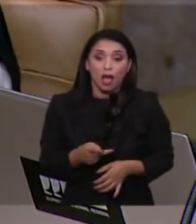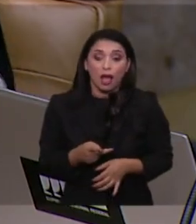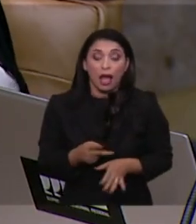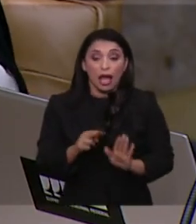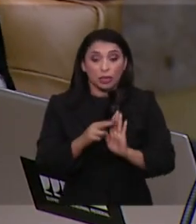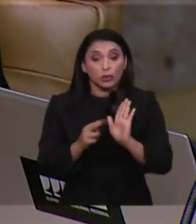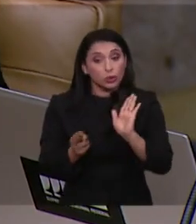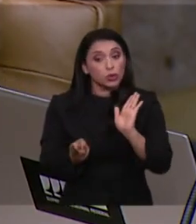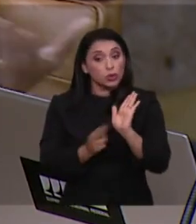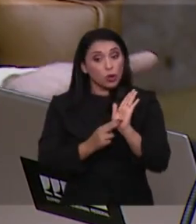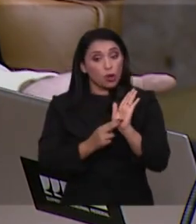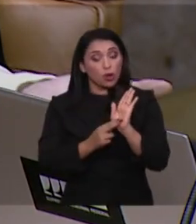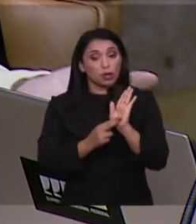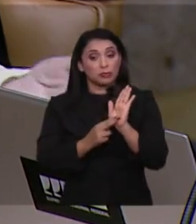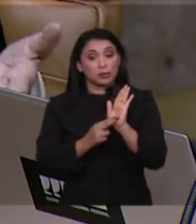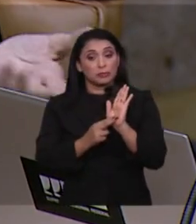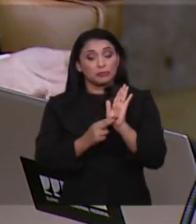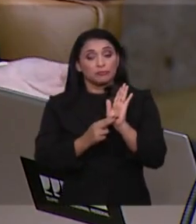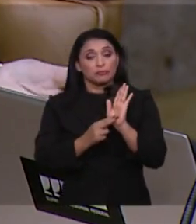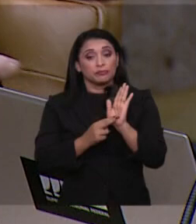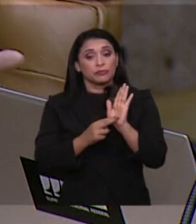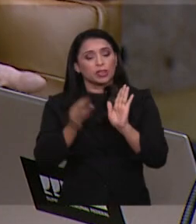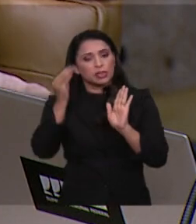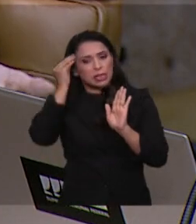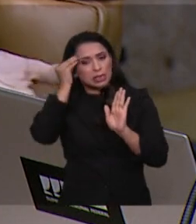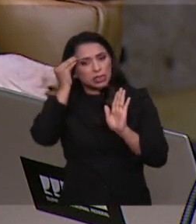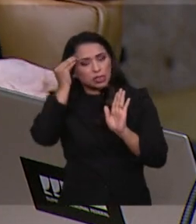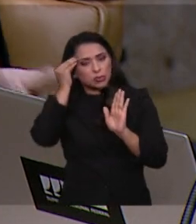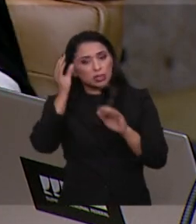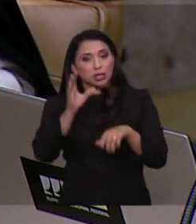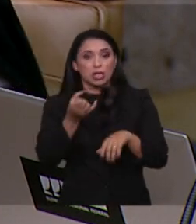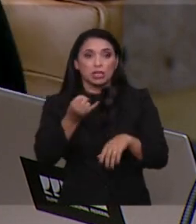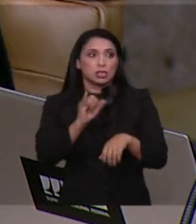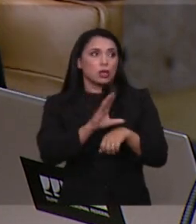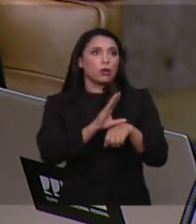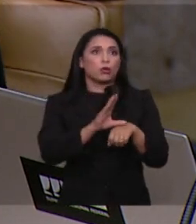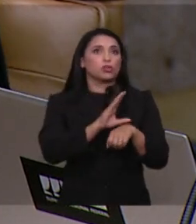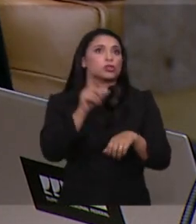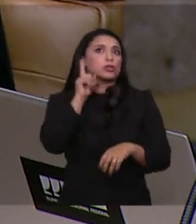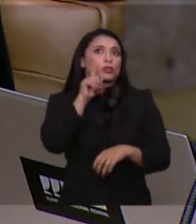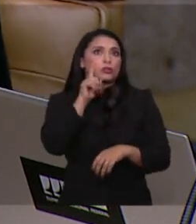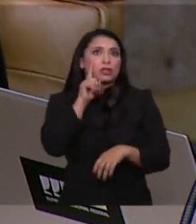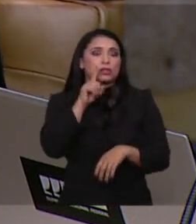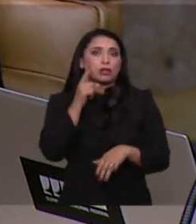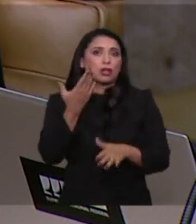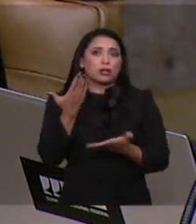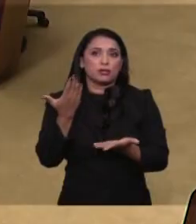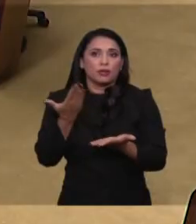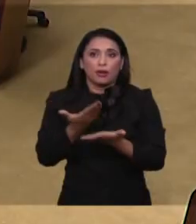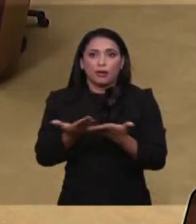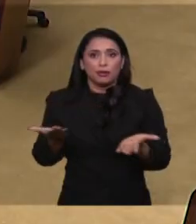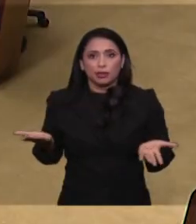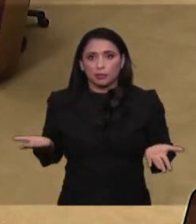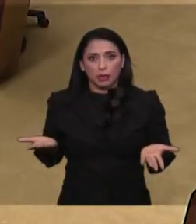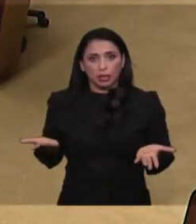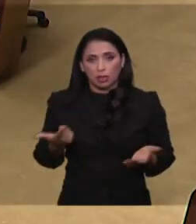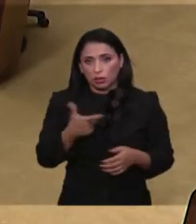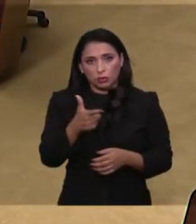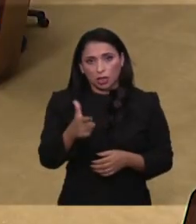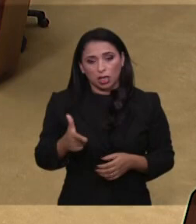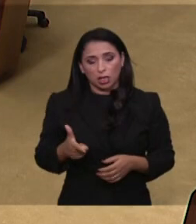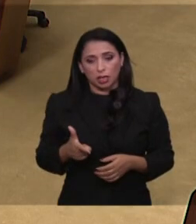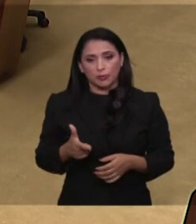é interpretada, ganha, é interpretada, senão a Constituição norte-americana não poderia ter sobrevivido nos seus termos. Ministro Alexandre, por